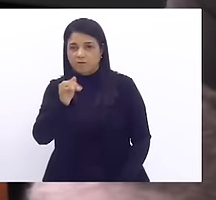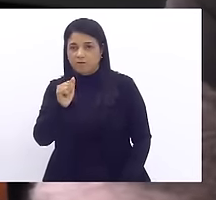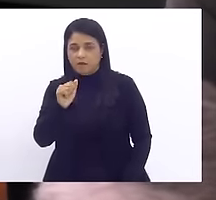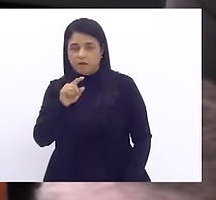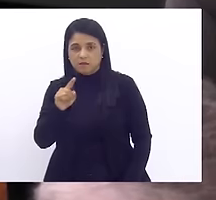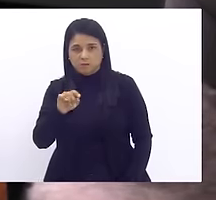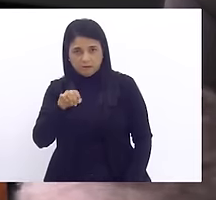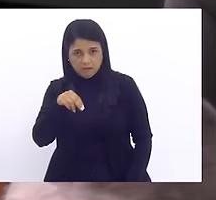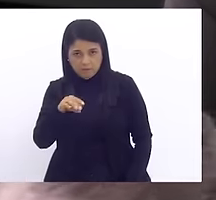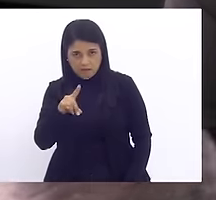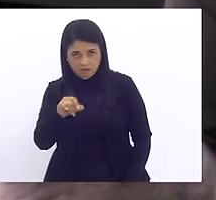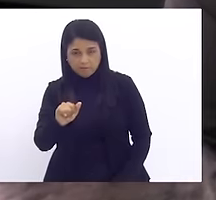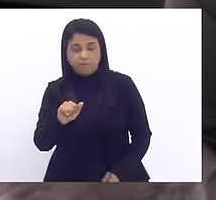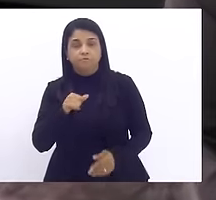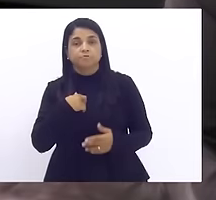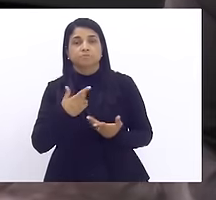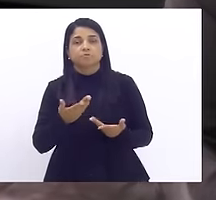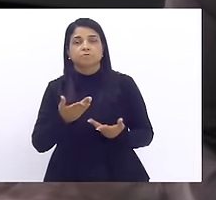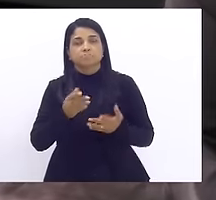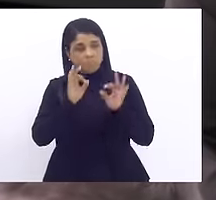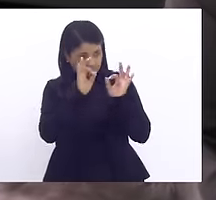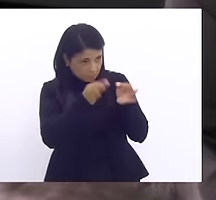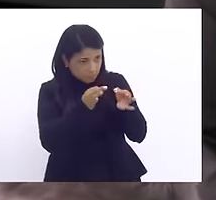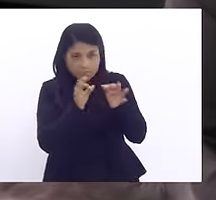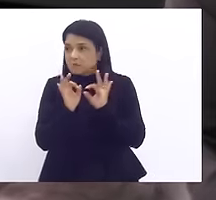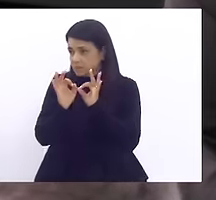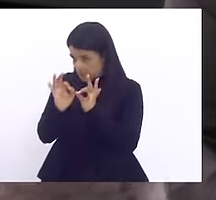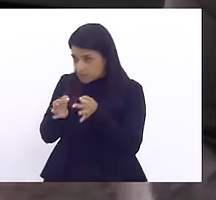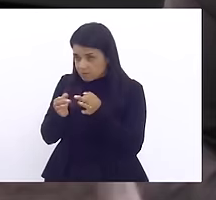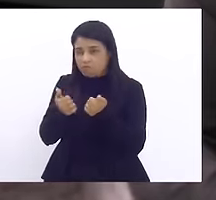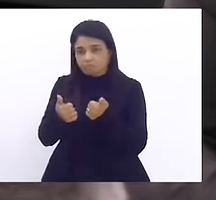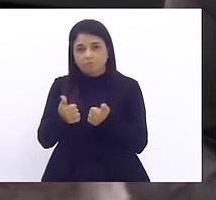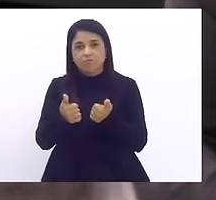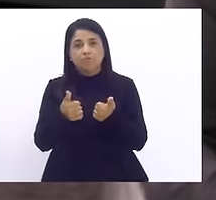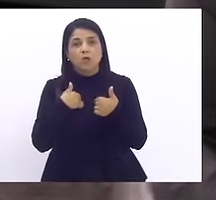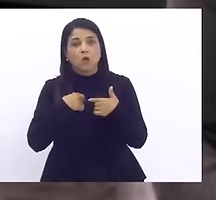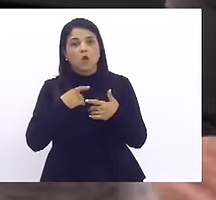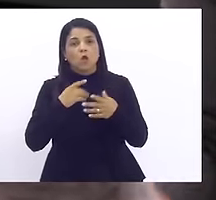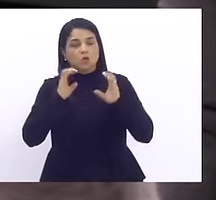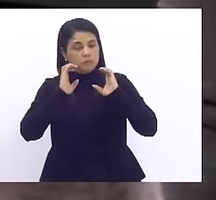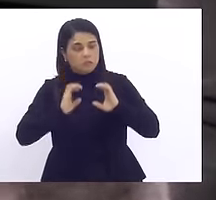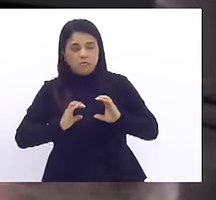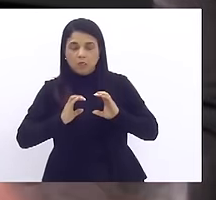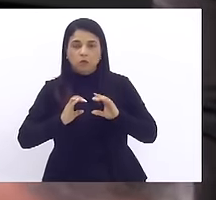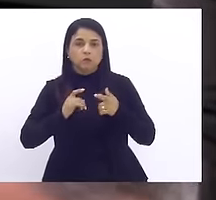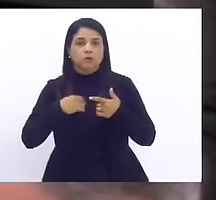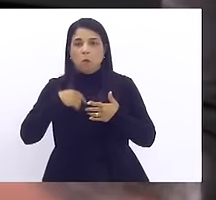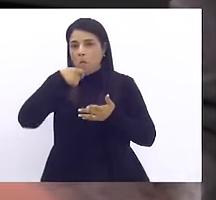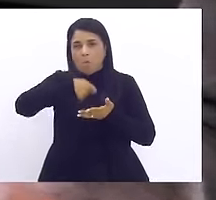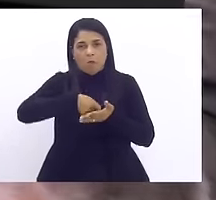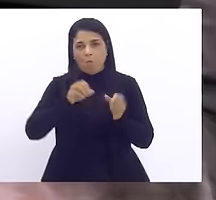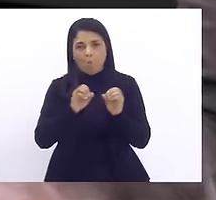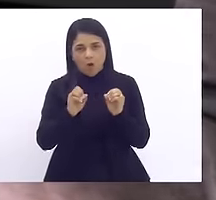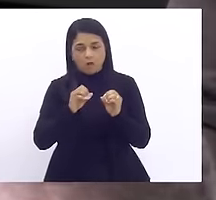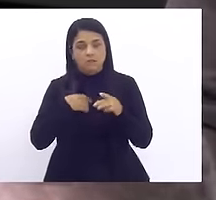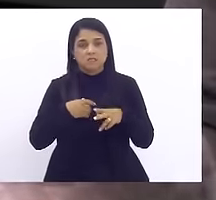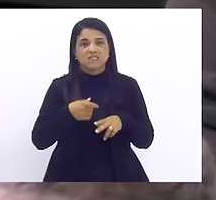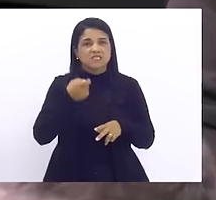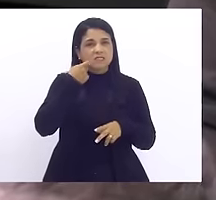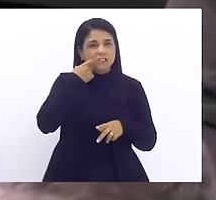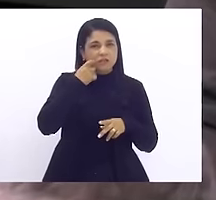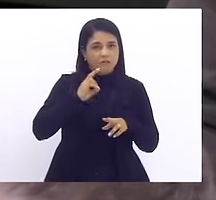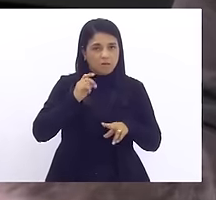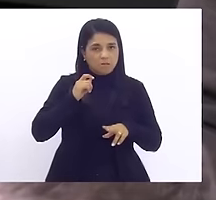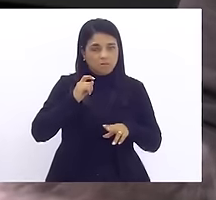é isso então o cidadão não paga se o veículo for apreendido na sexta-feira ele não